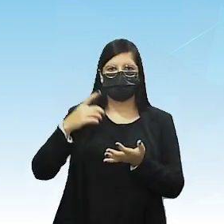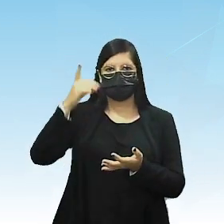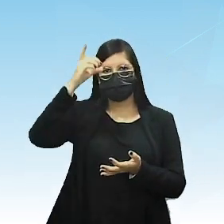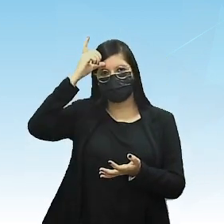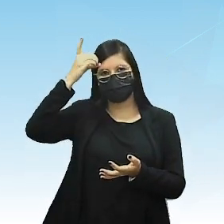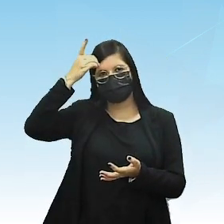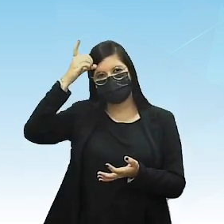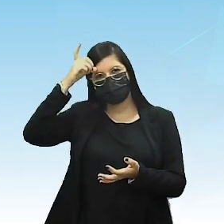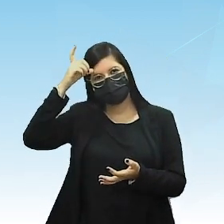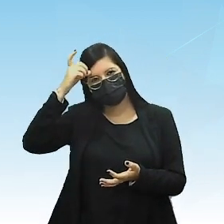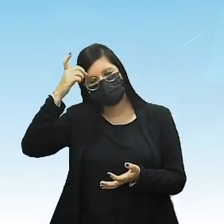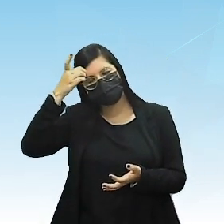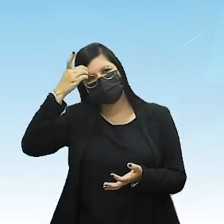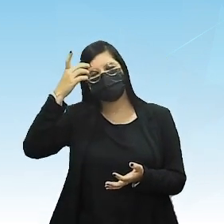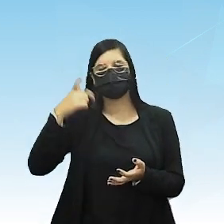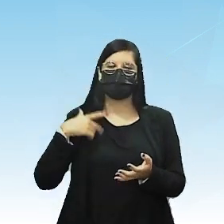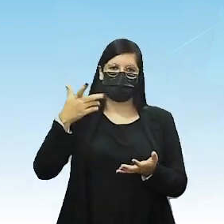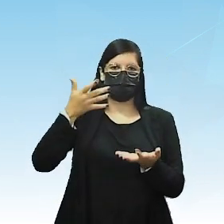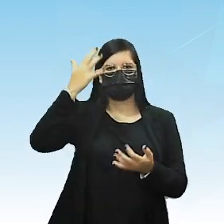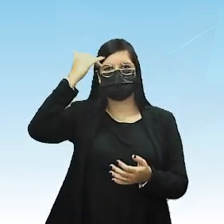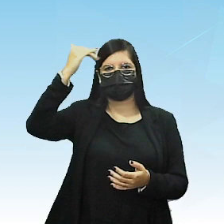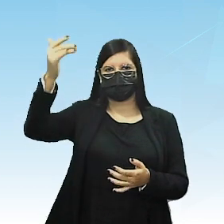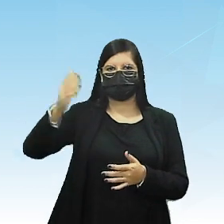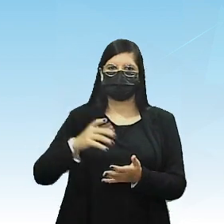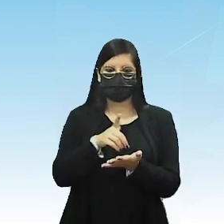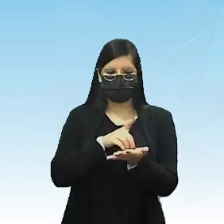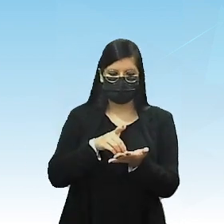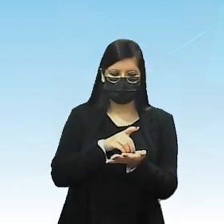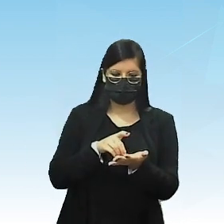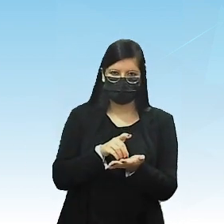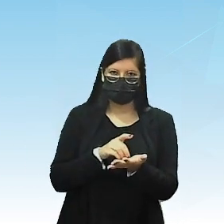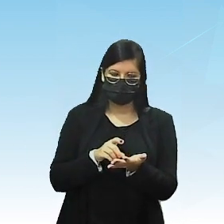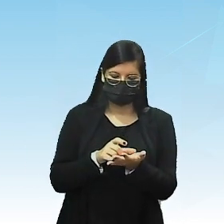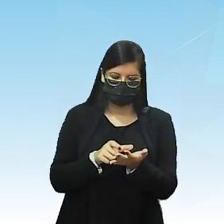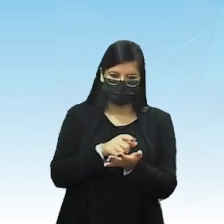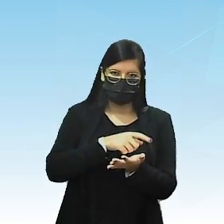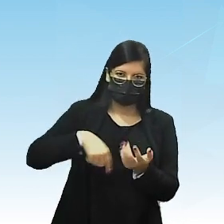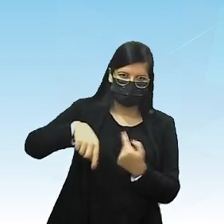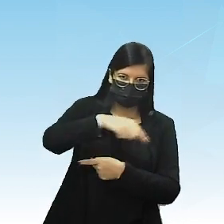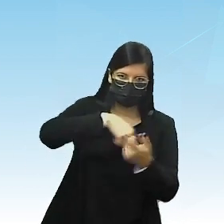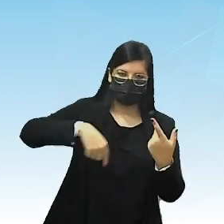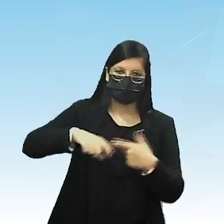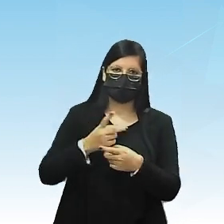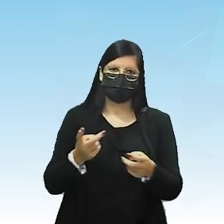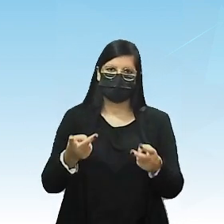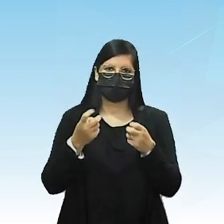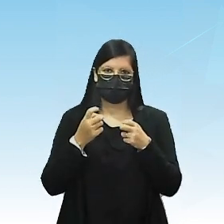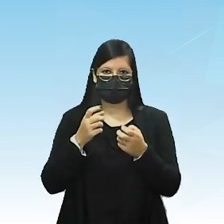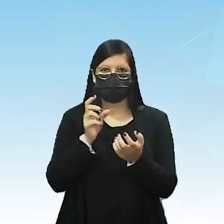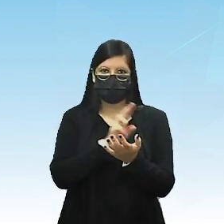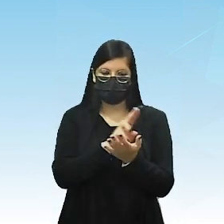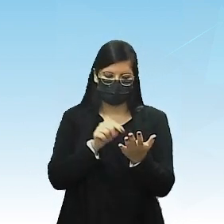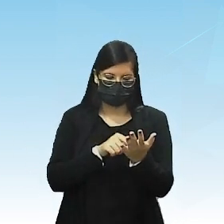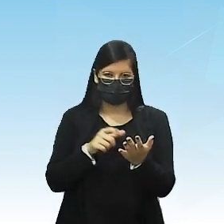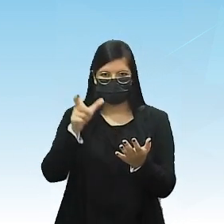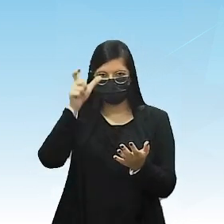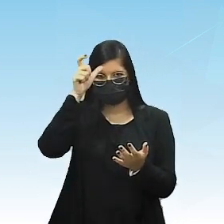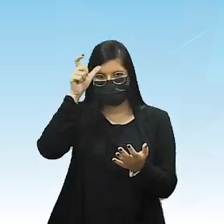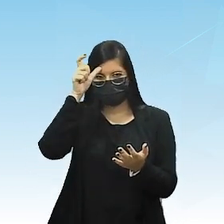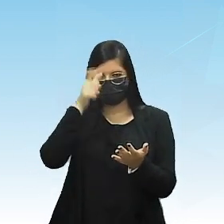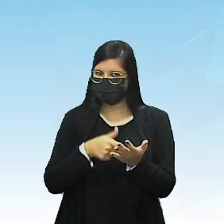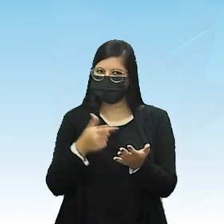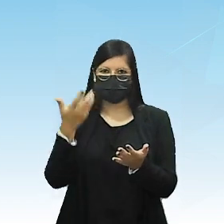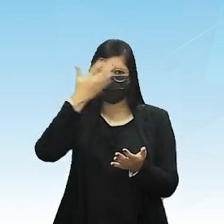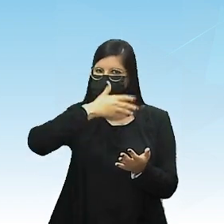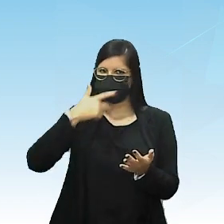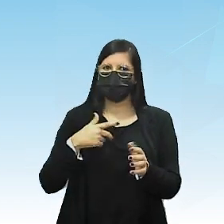sucesso. Então você pegava o disco da Xuxa, e se girasse, né, ao contrário, você ia ver o nome diabo. Eu fiz isso, não vi nome nenhum não,